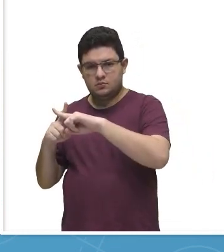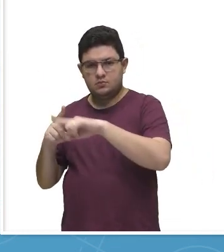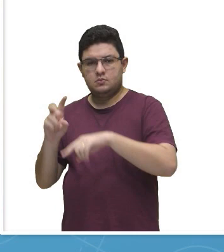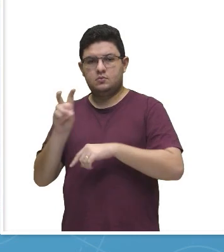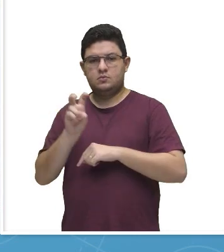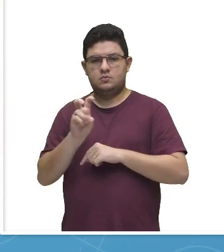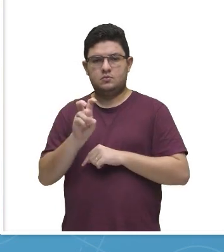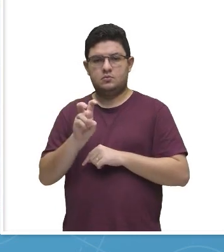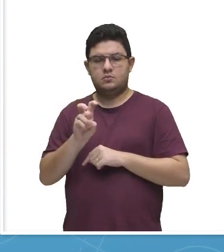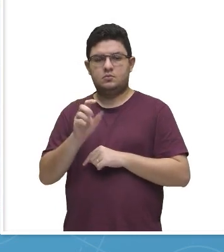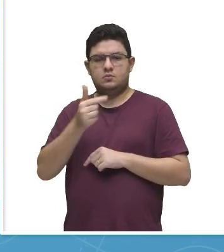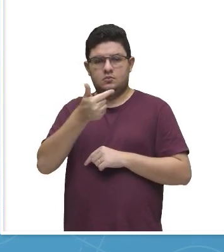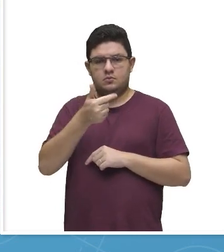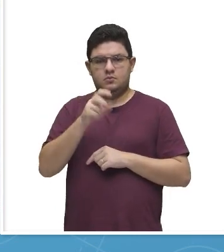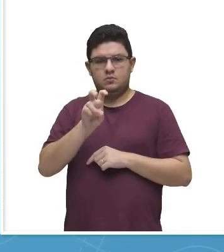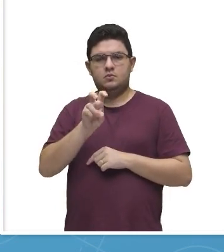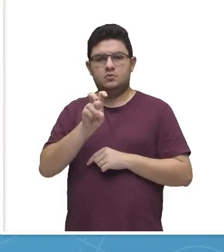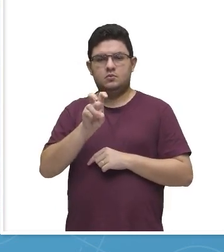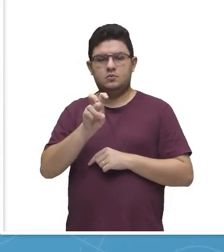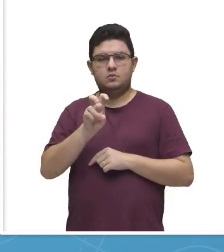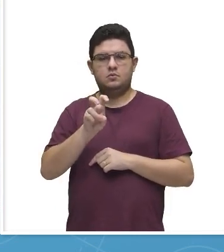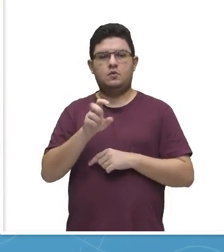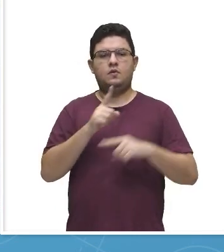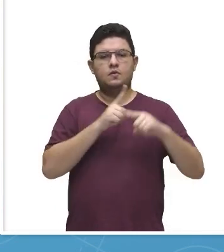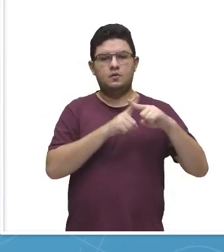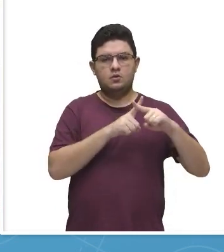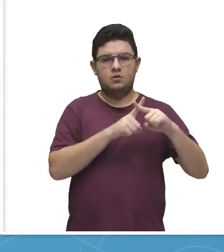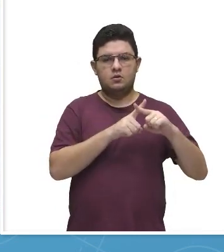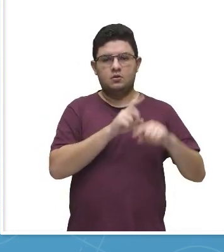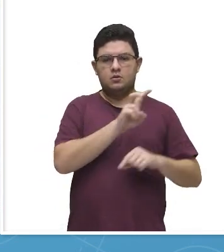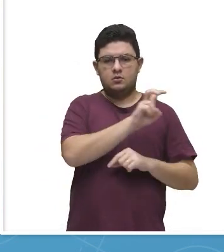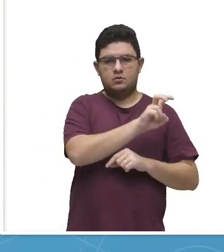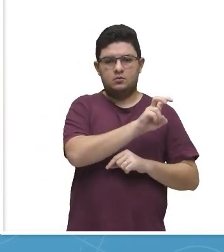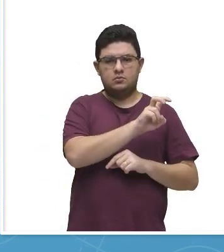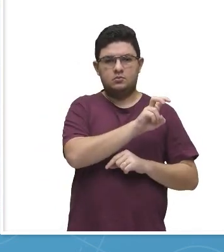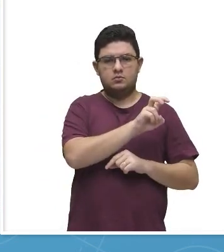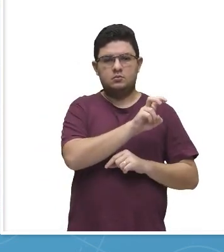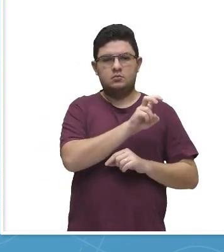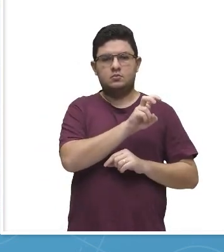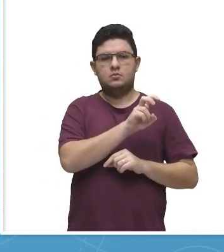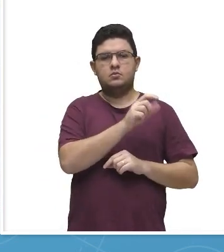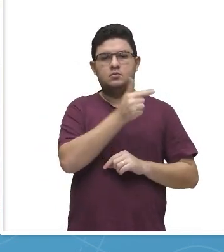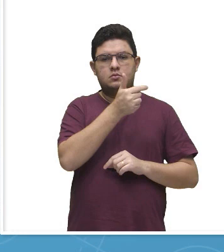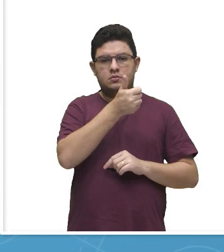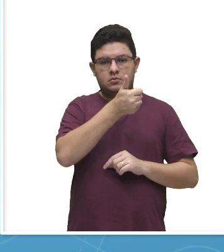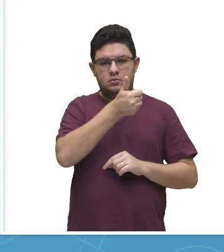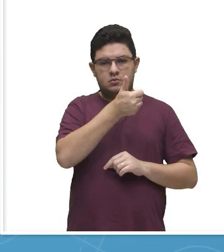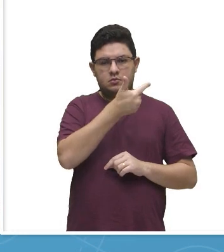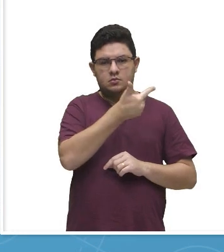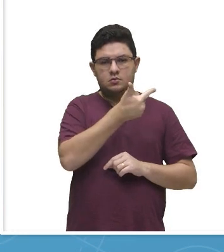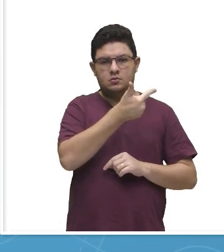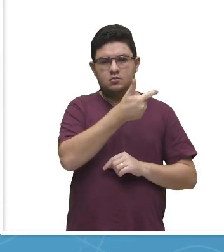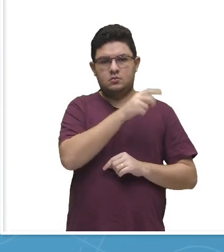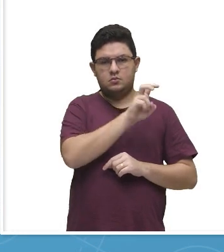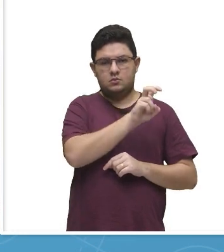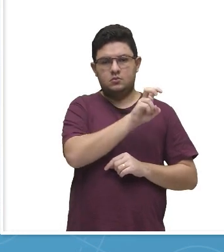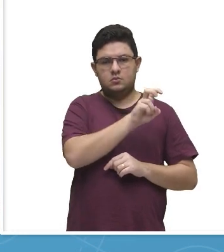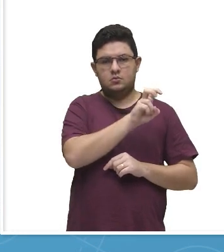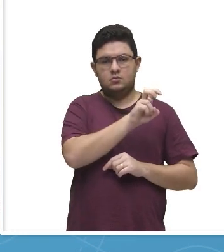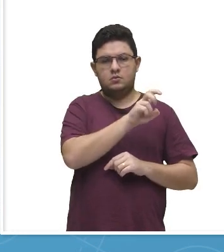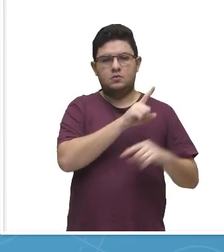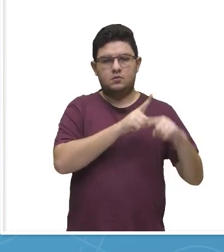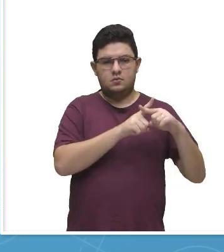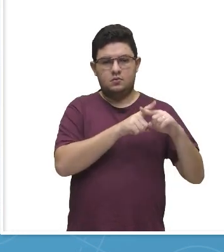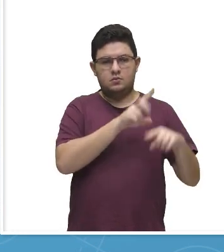vezes 5, 25. 25 vezes 5, 125. E 125 vezes